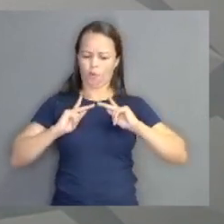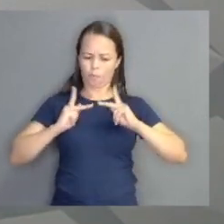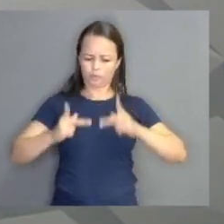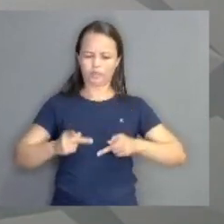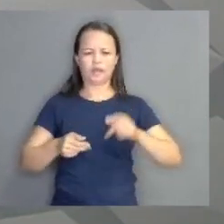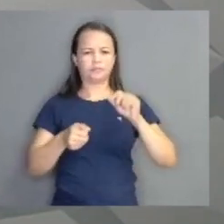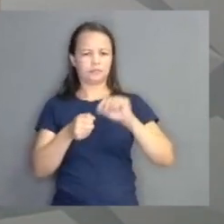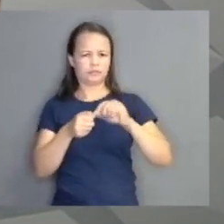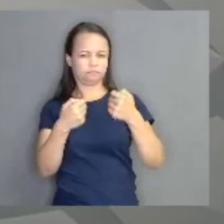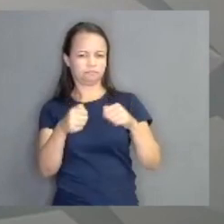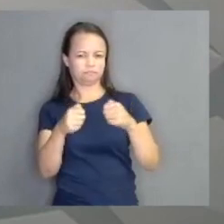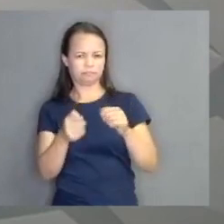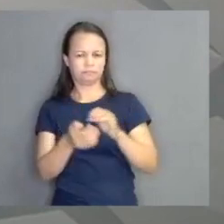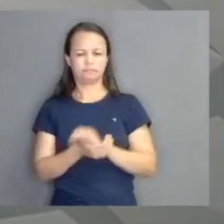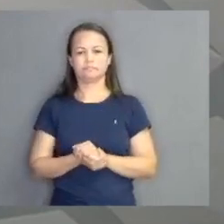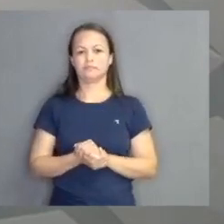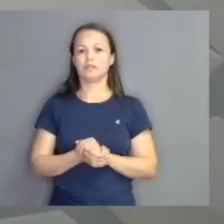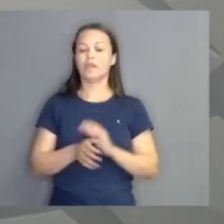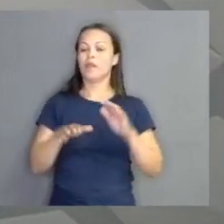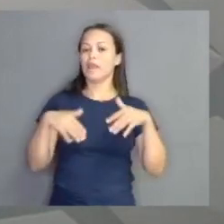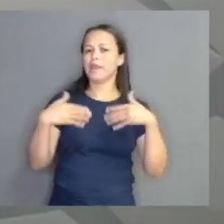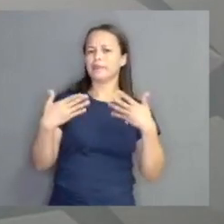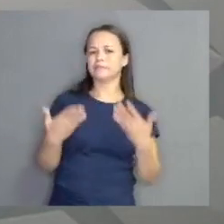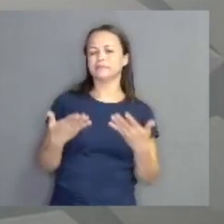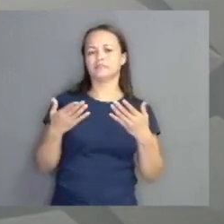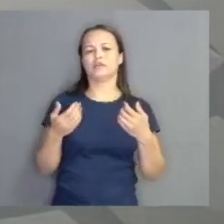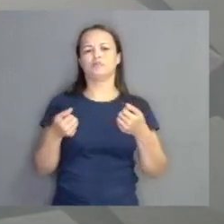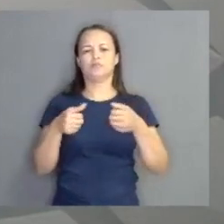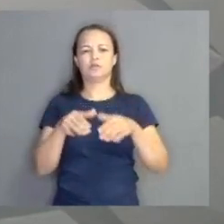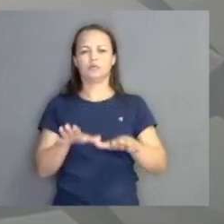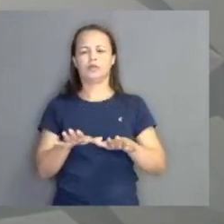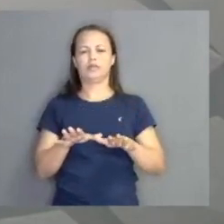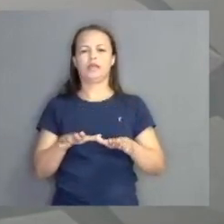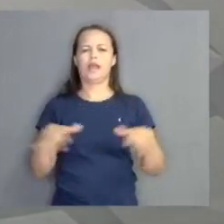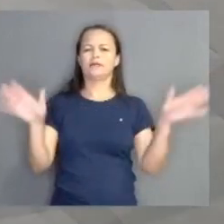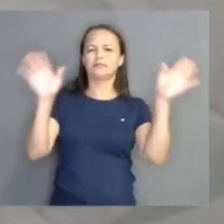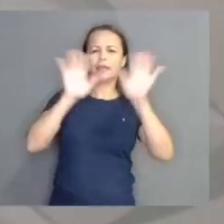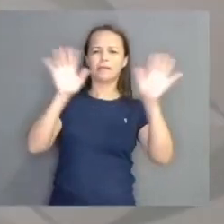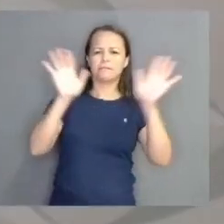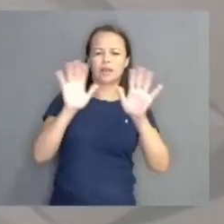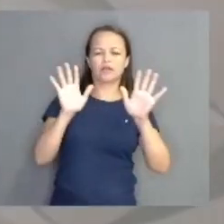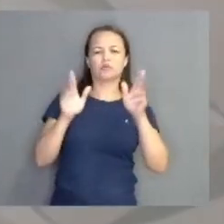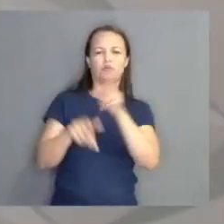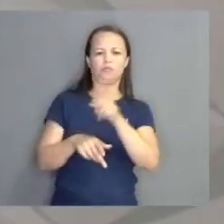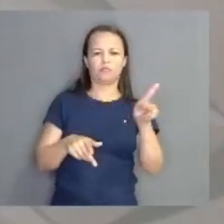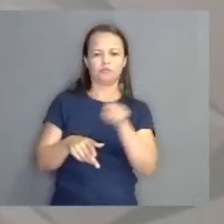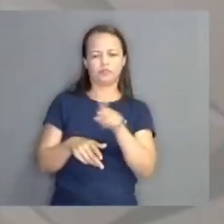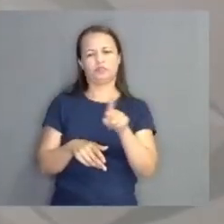Então, ficamos por aqui. Até mais com História com o professor Flávio Alexandre. Tchau, tchau.